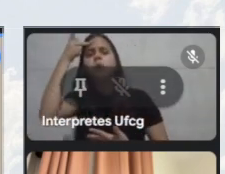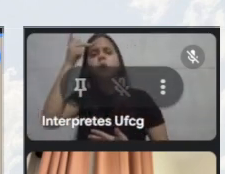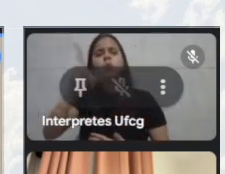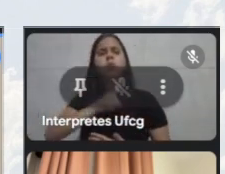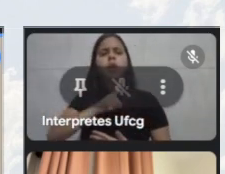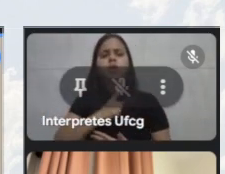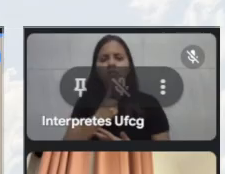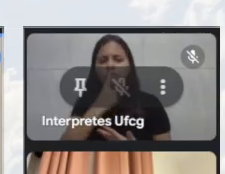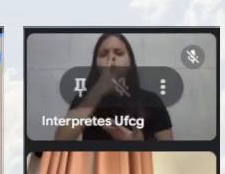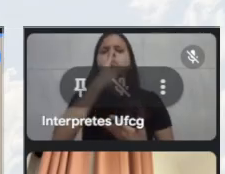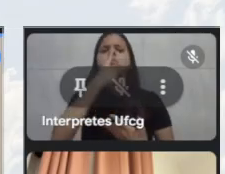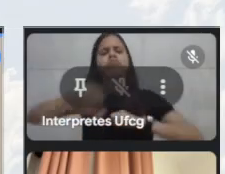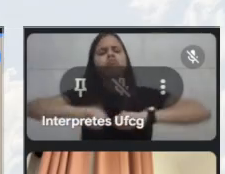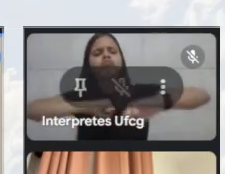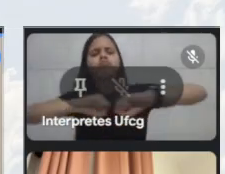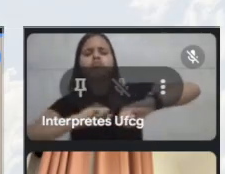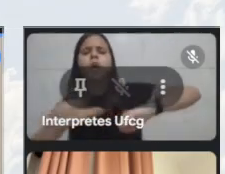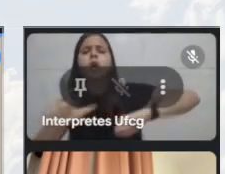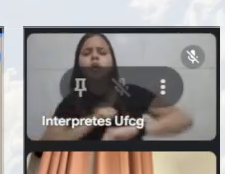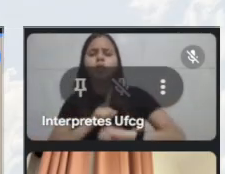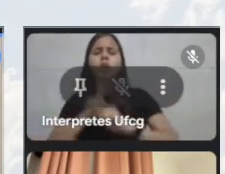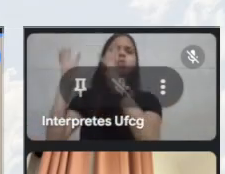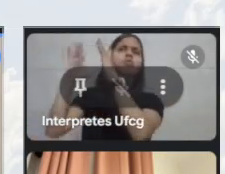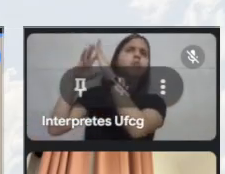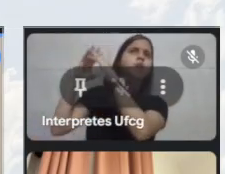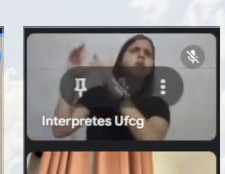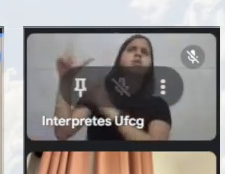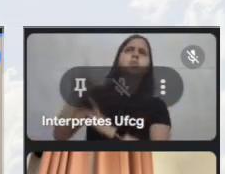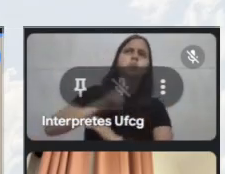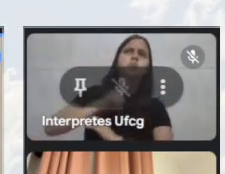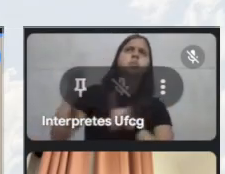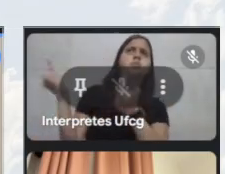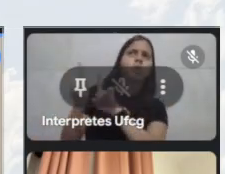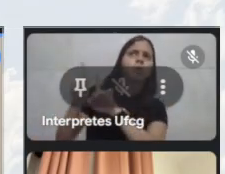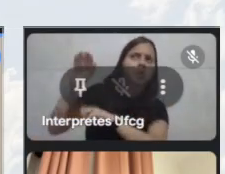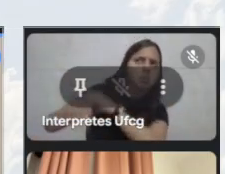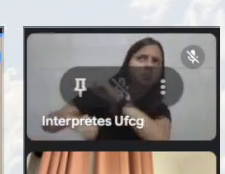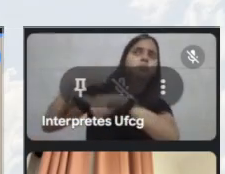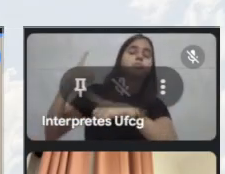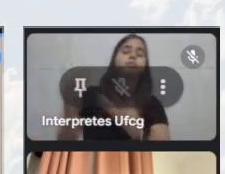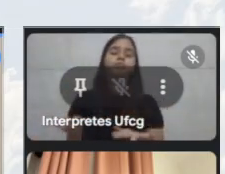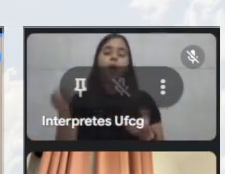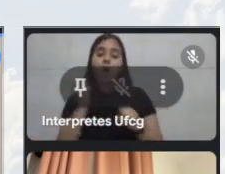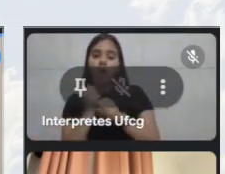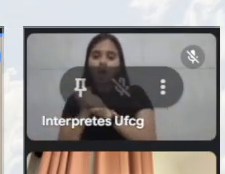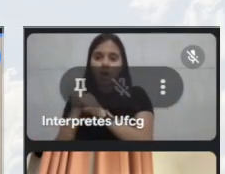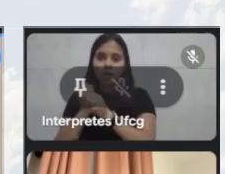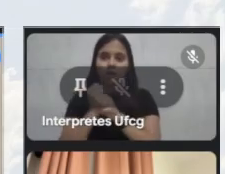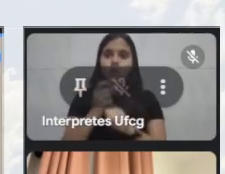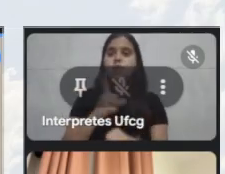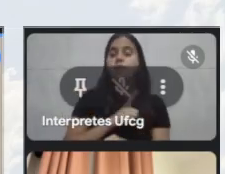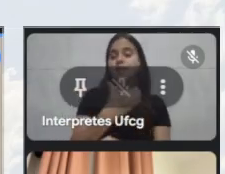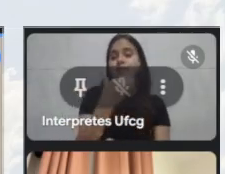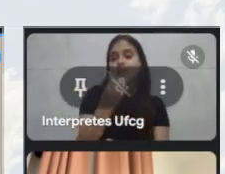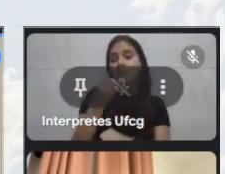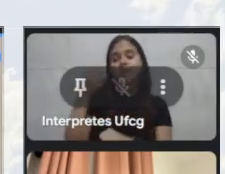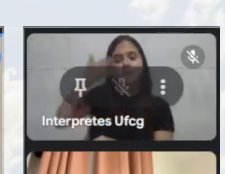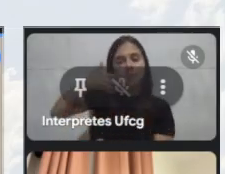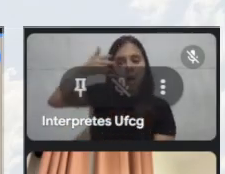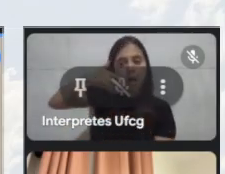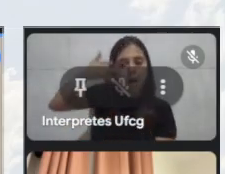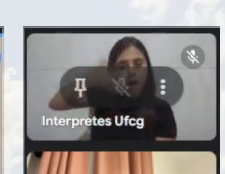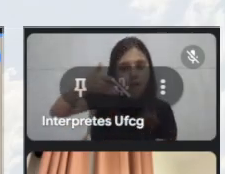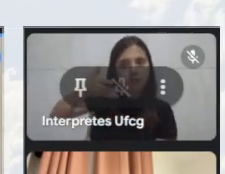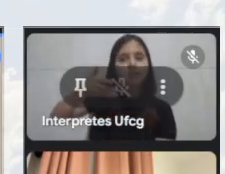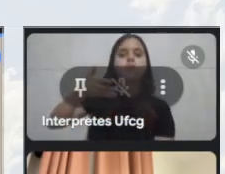debate reflexivo, crítico e construtivo. Neste ano, o evento conta com 6 palestras, que